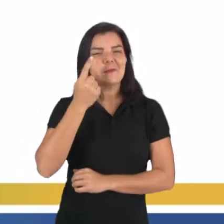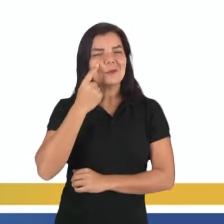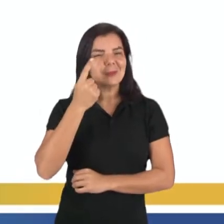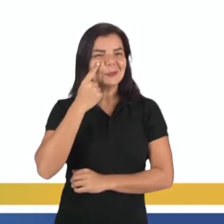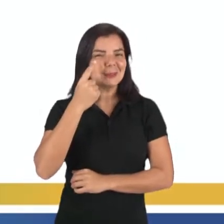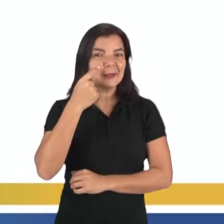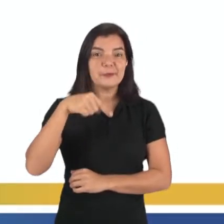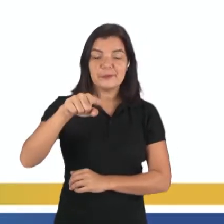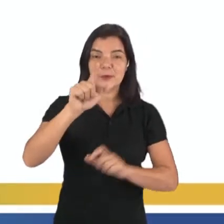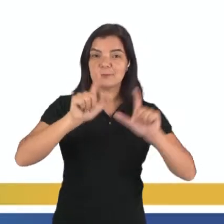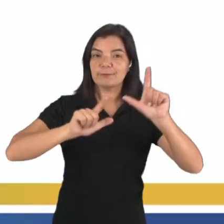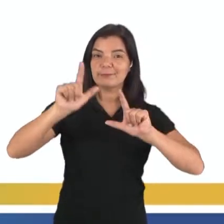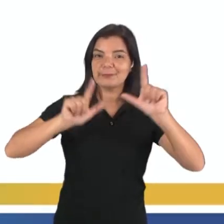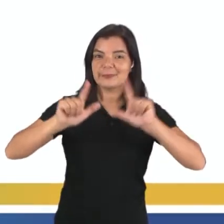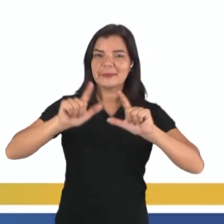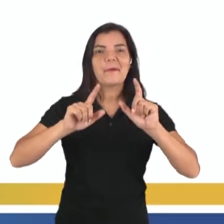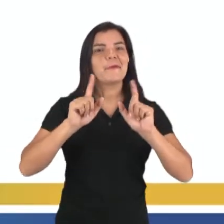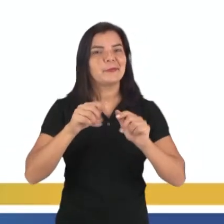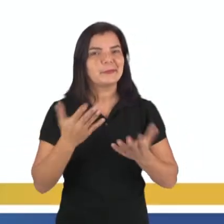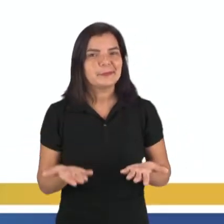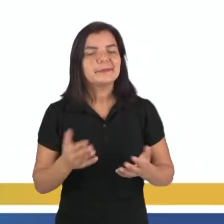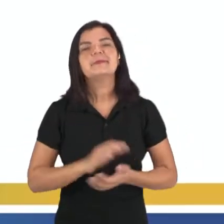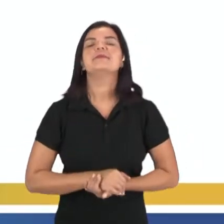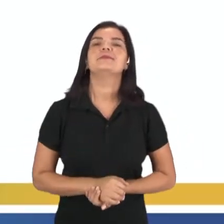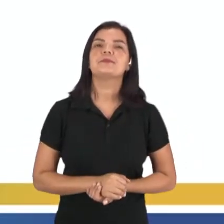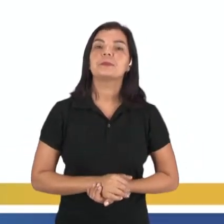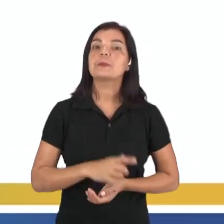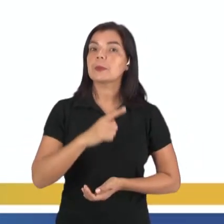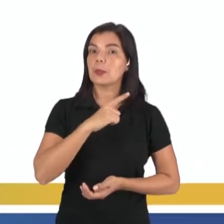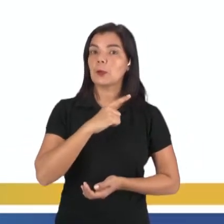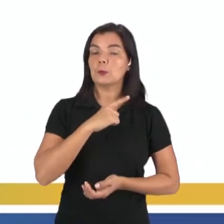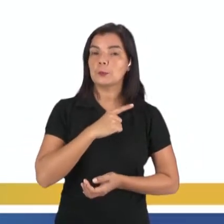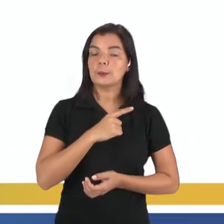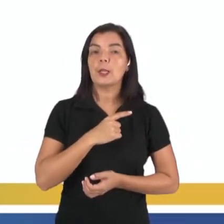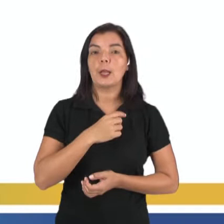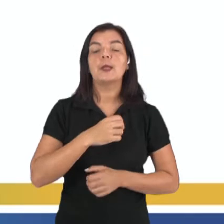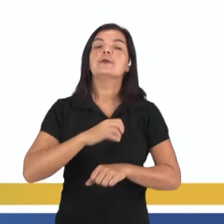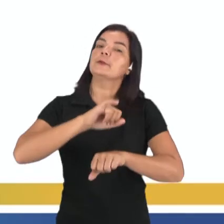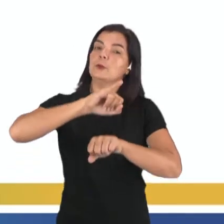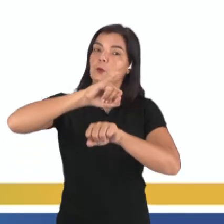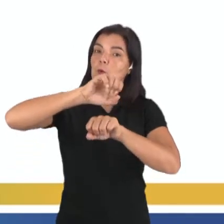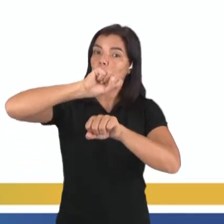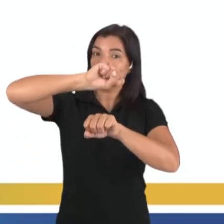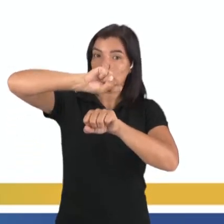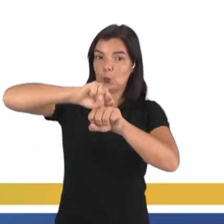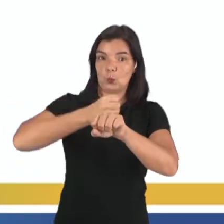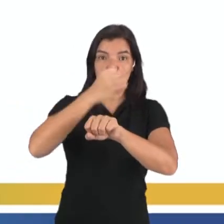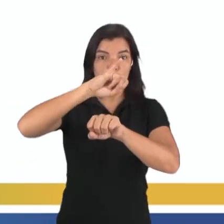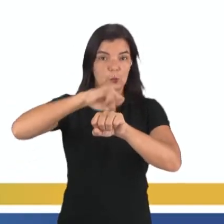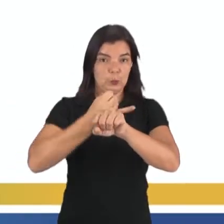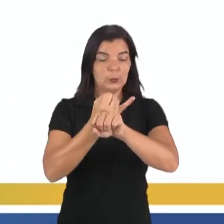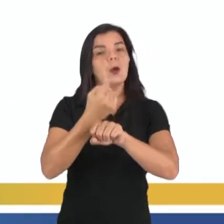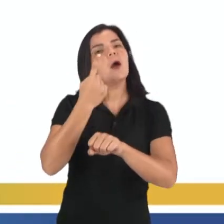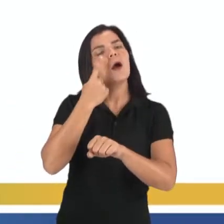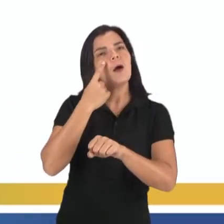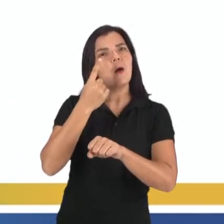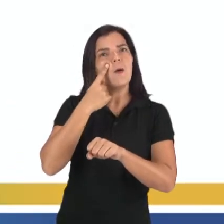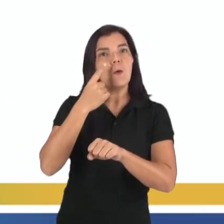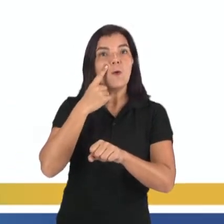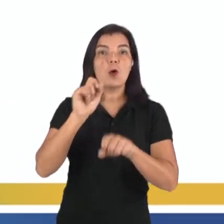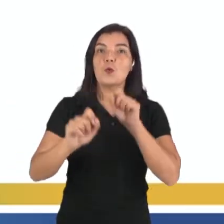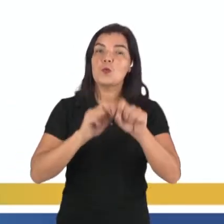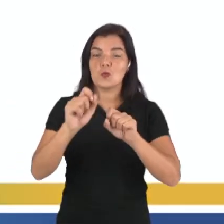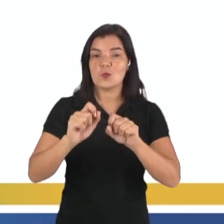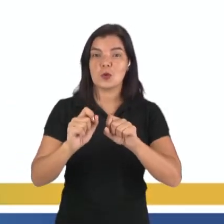comercial aí na televisão, não é? Olha só, eu tenho ali o sujeito, o Axe Compact, e ele diz o aerosol